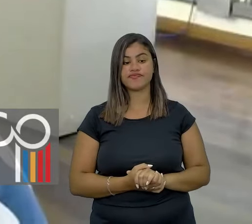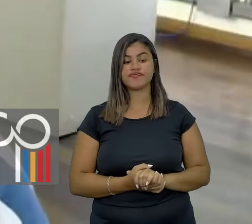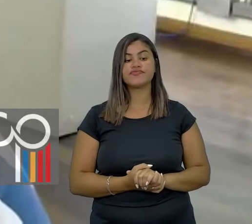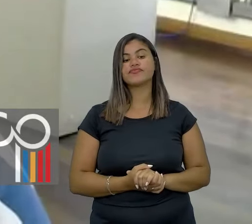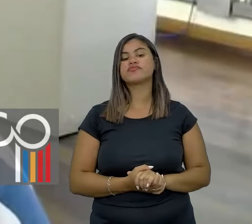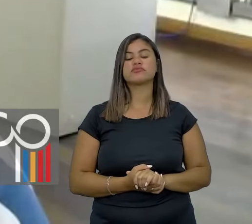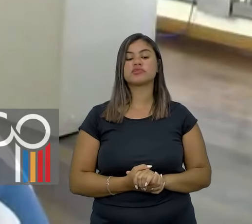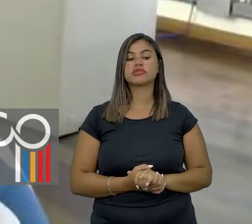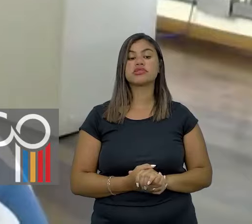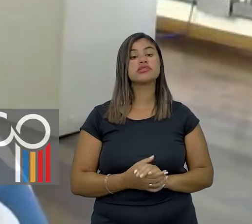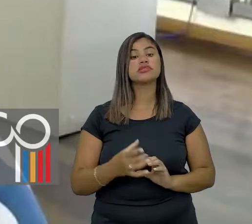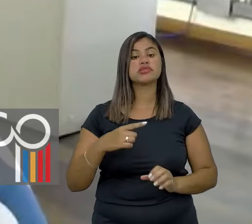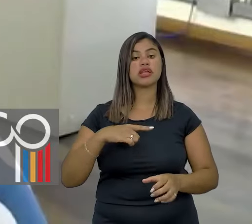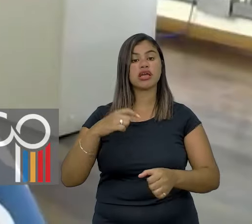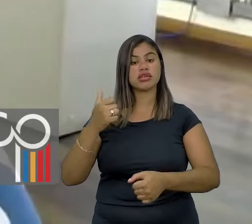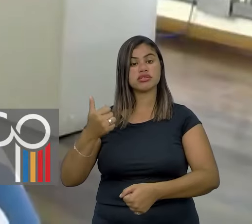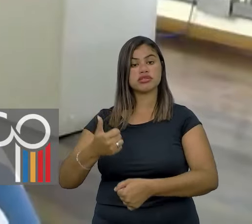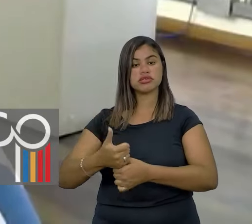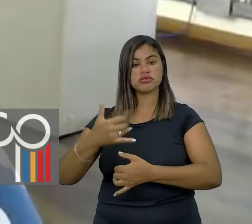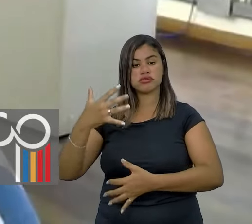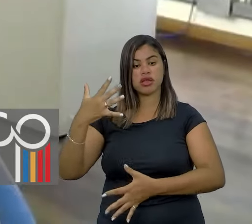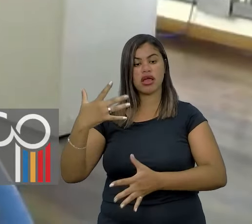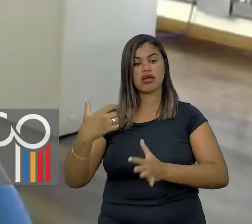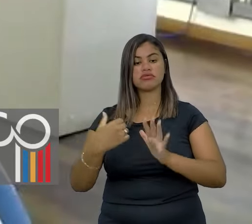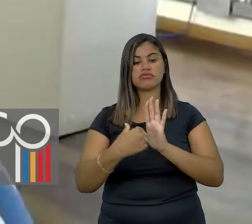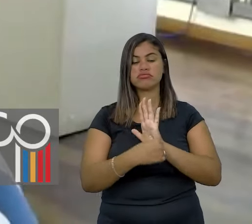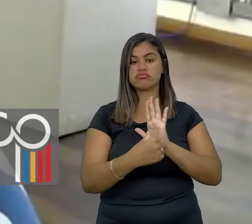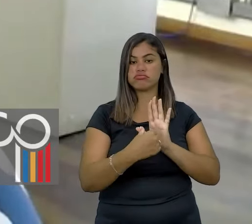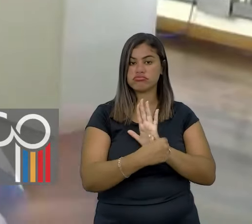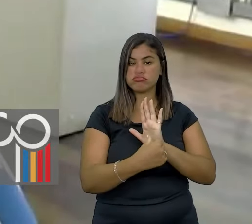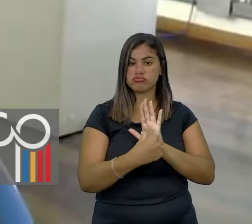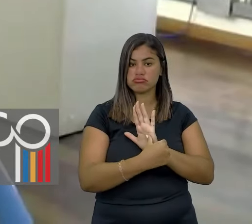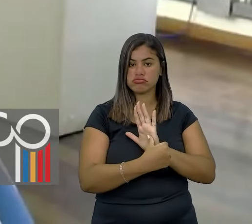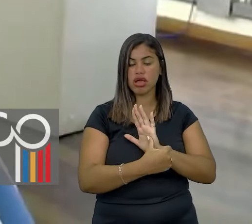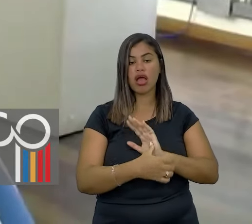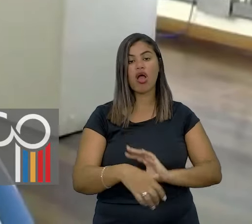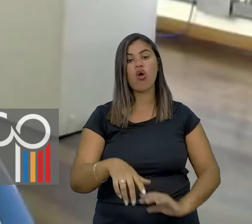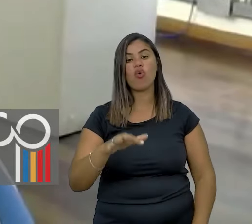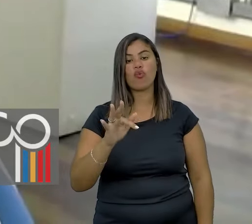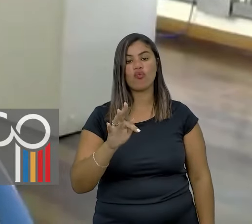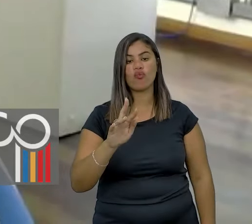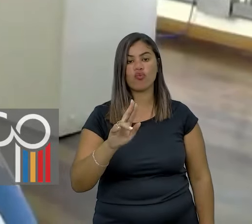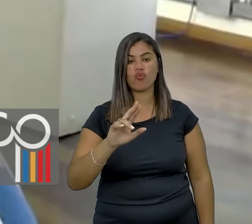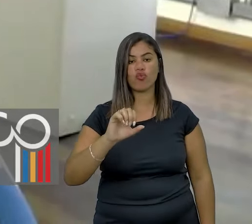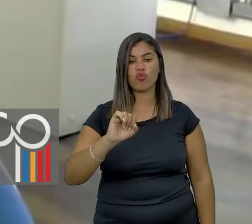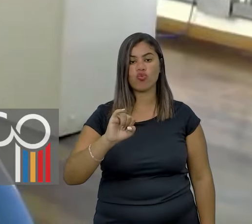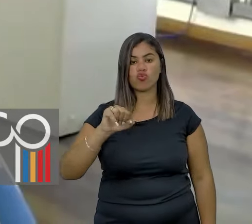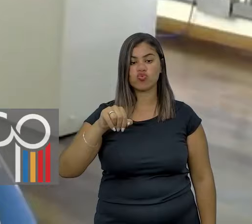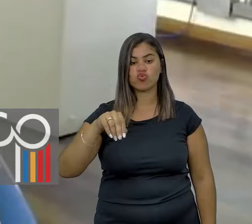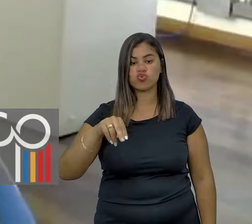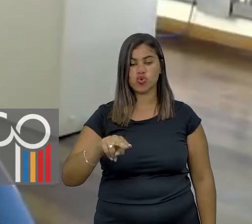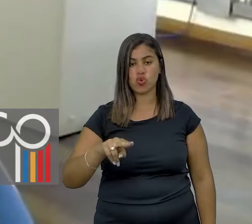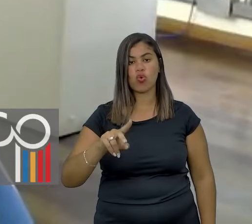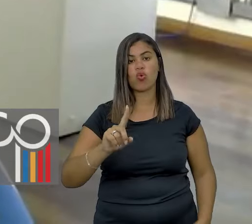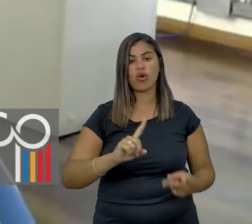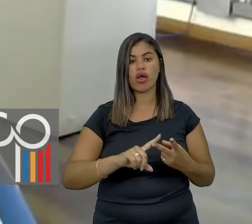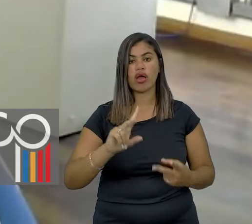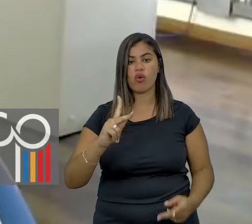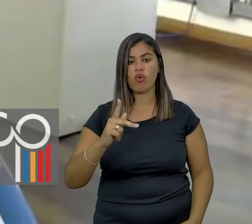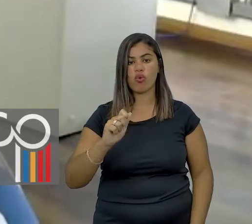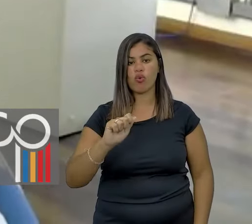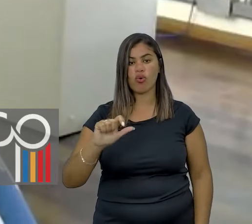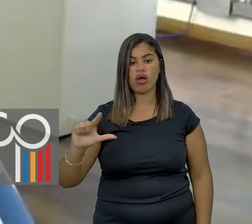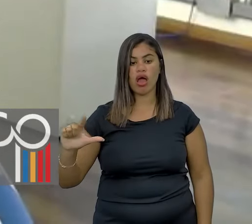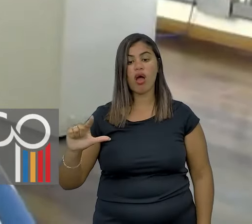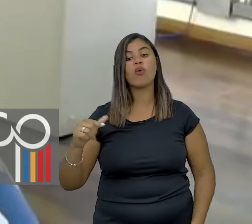as contribuições de alguns autores, o Fusion e o Hall, que eles falam que o significado dos números,